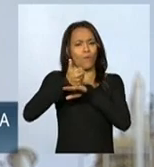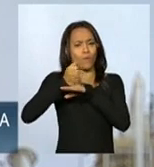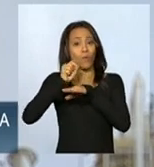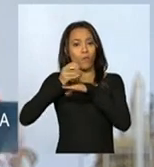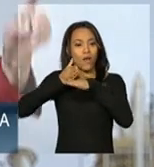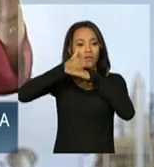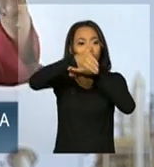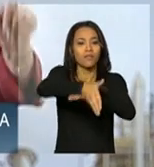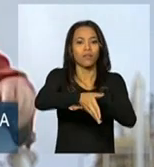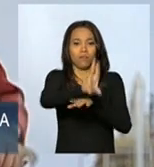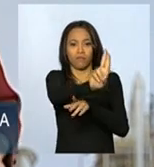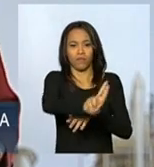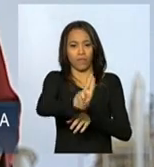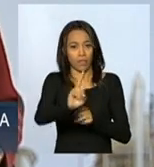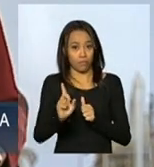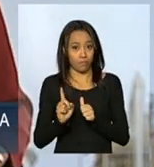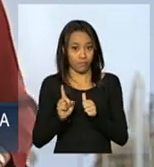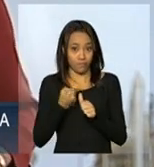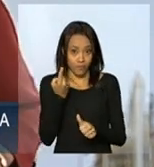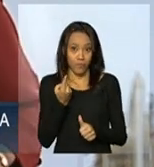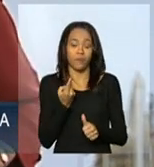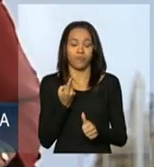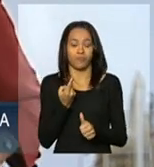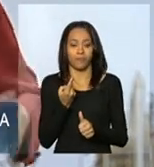universidade. Primeiro,